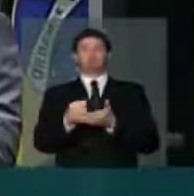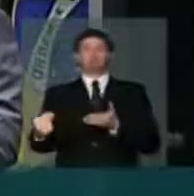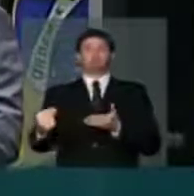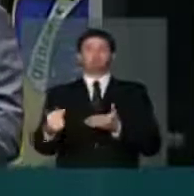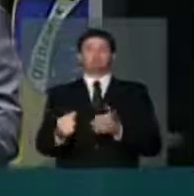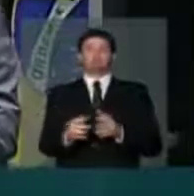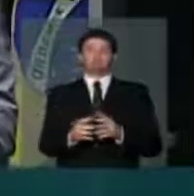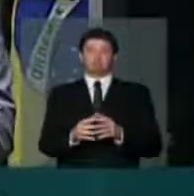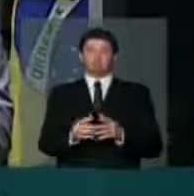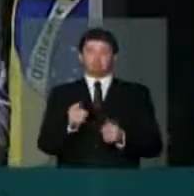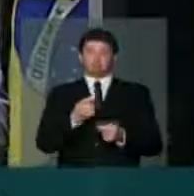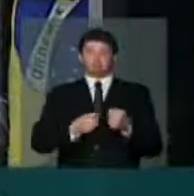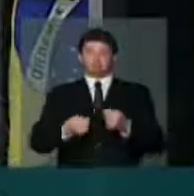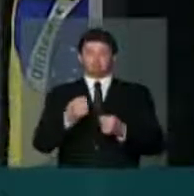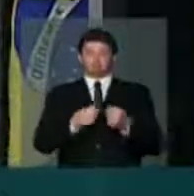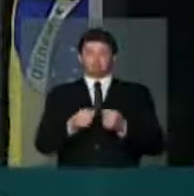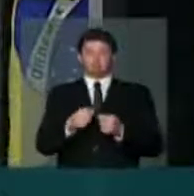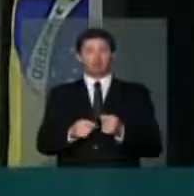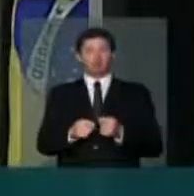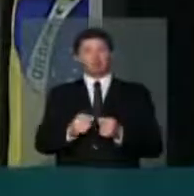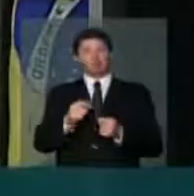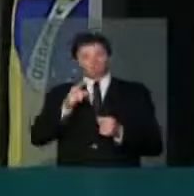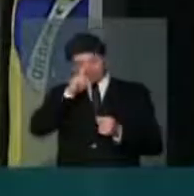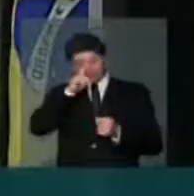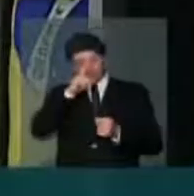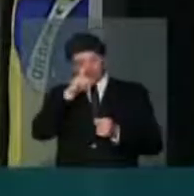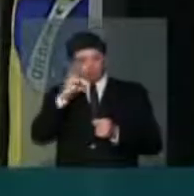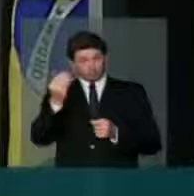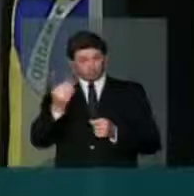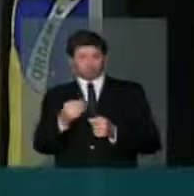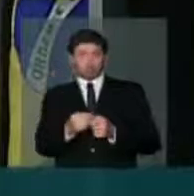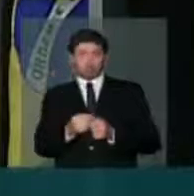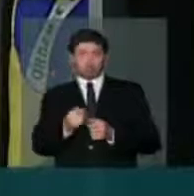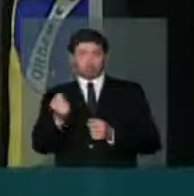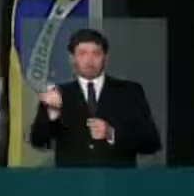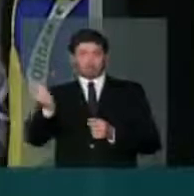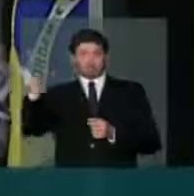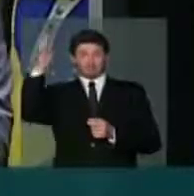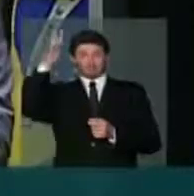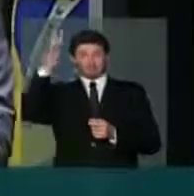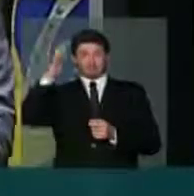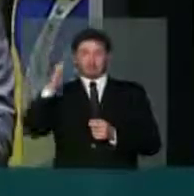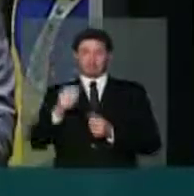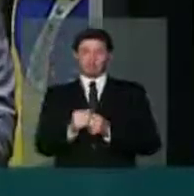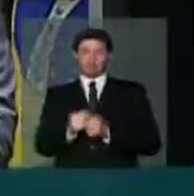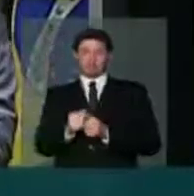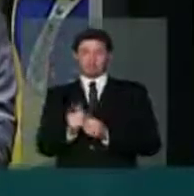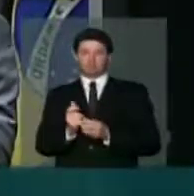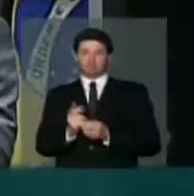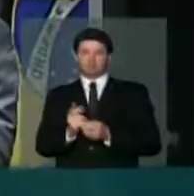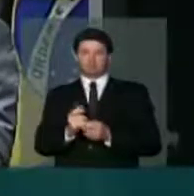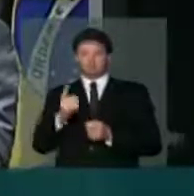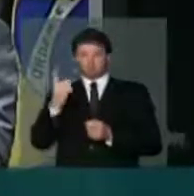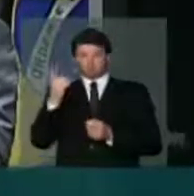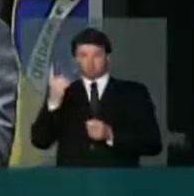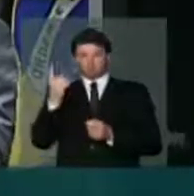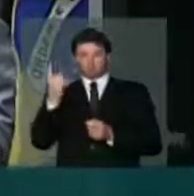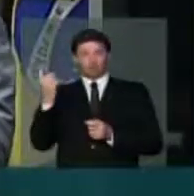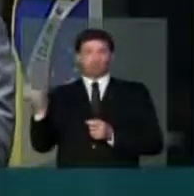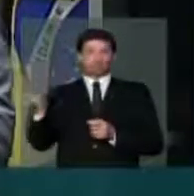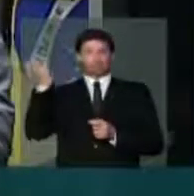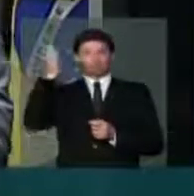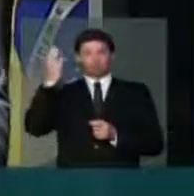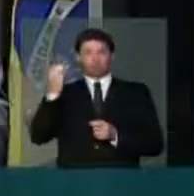derrocada econômica perigosa, com a inflação em alta, o dólar